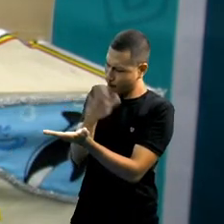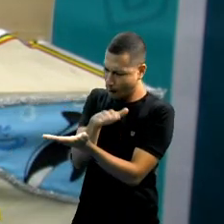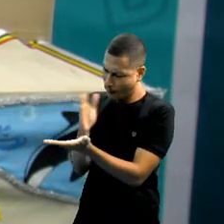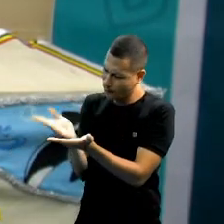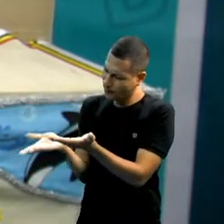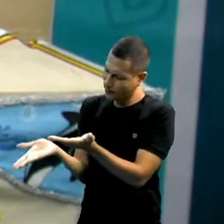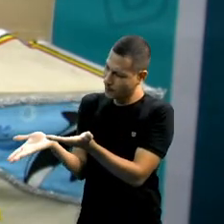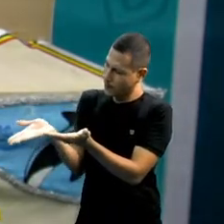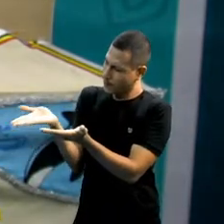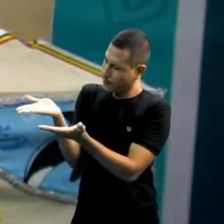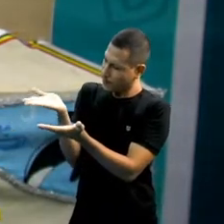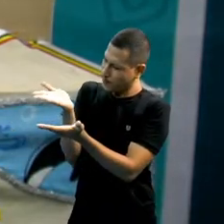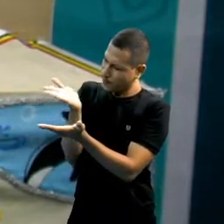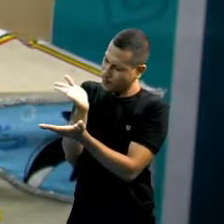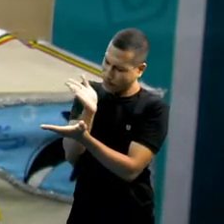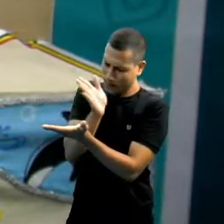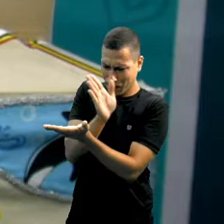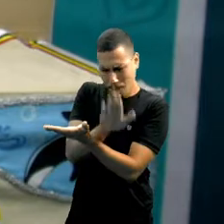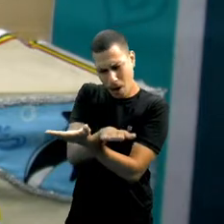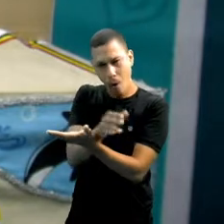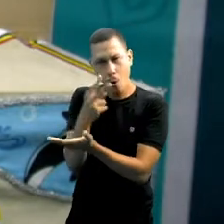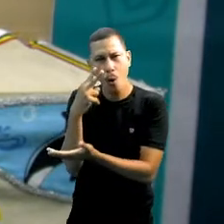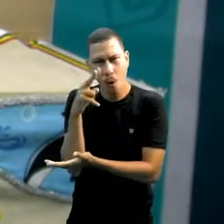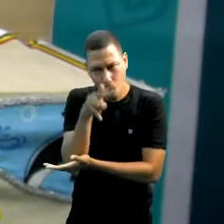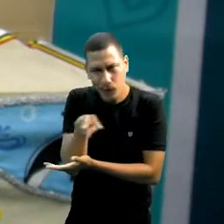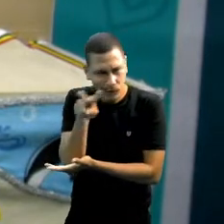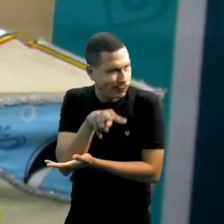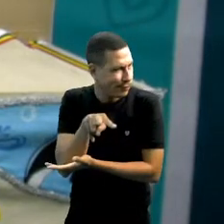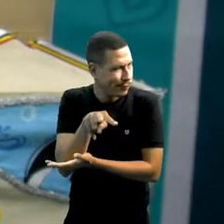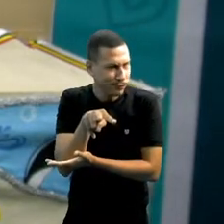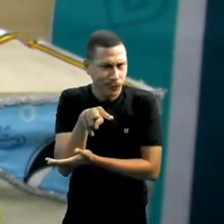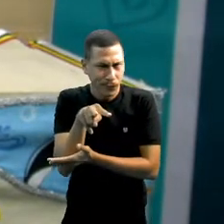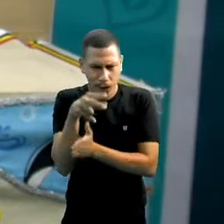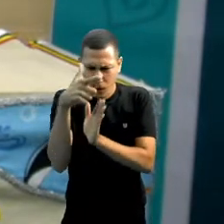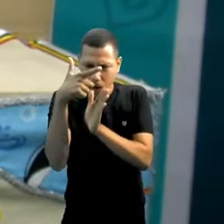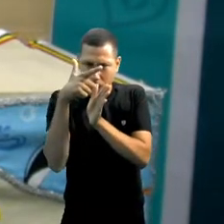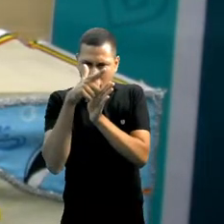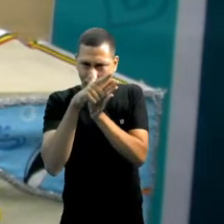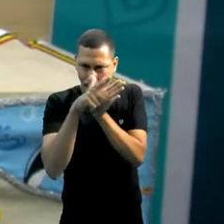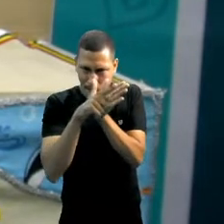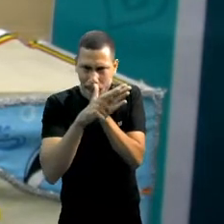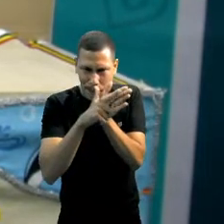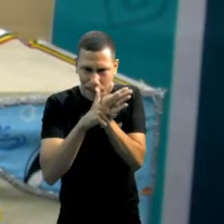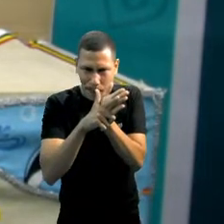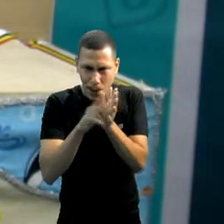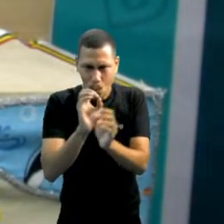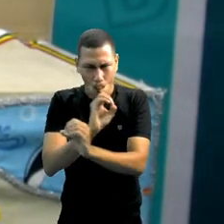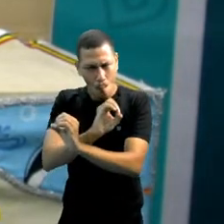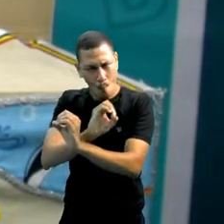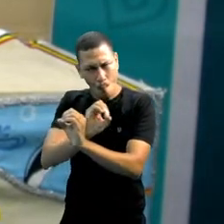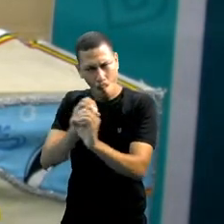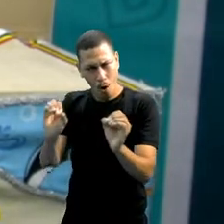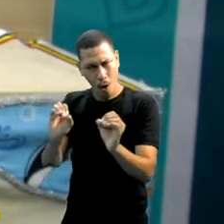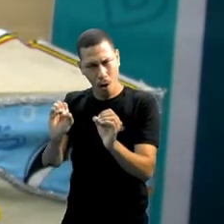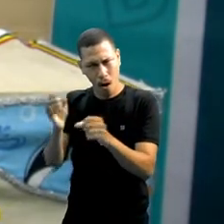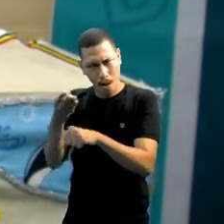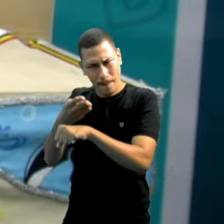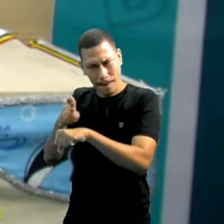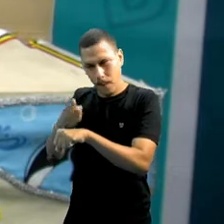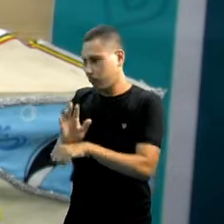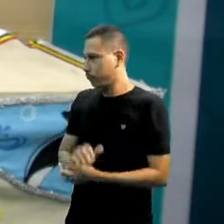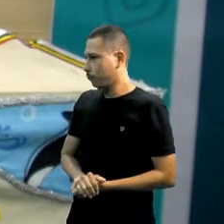leiturinha, era tudo assim, ó, criançada, tudo branca. Ah, já